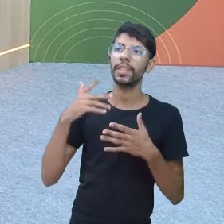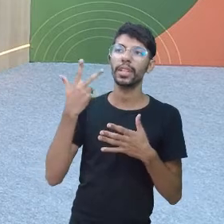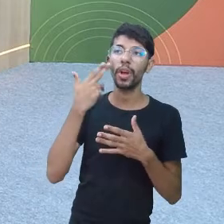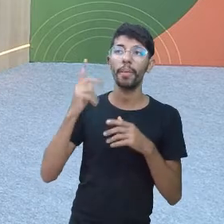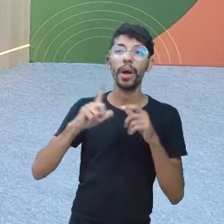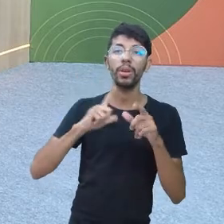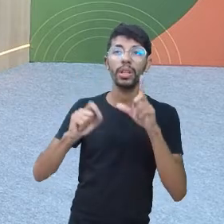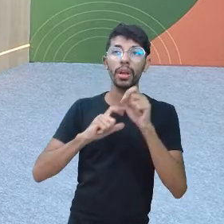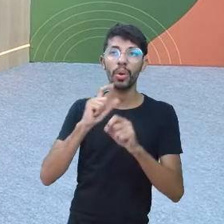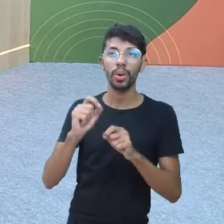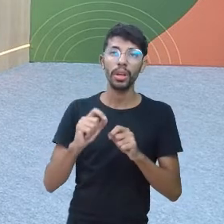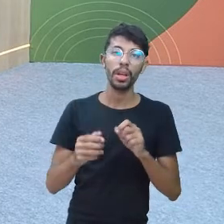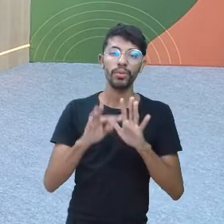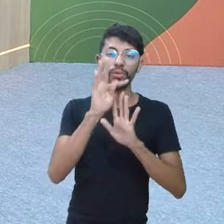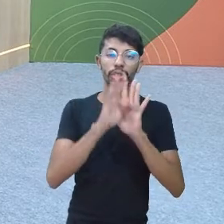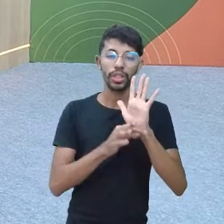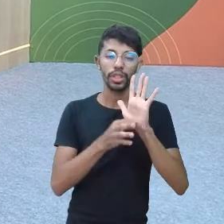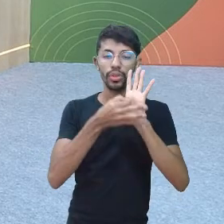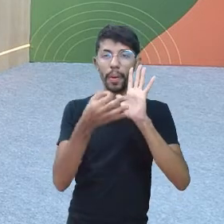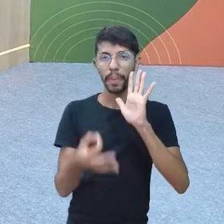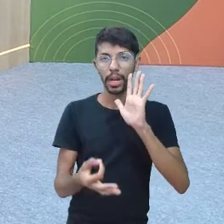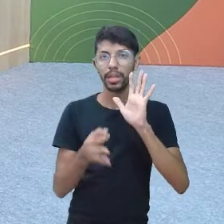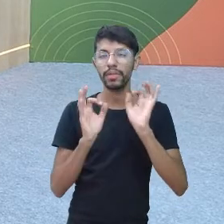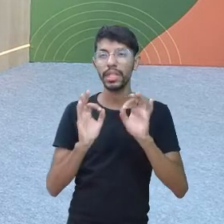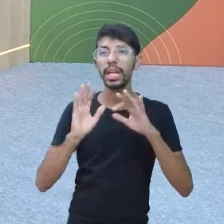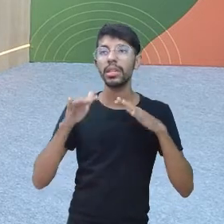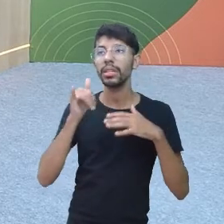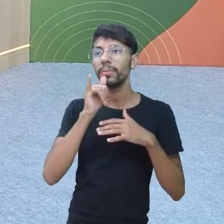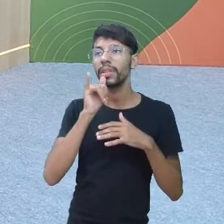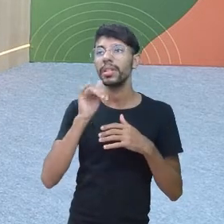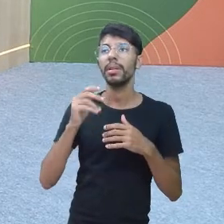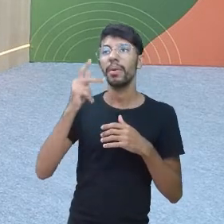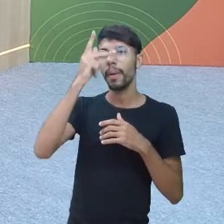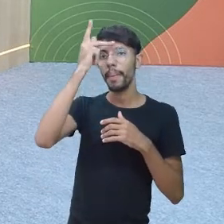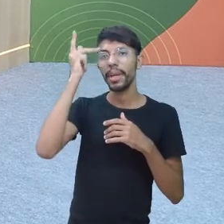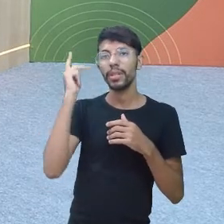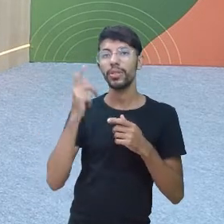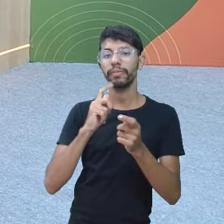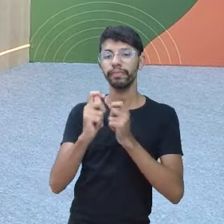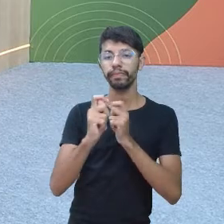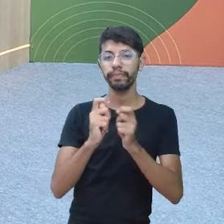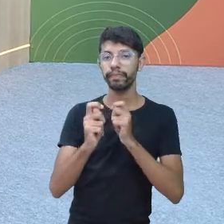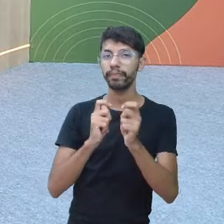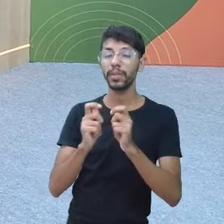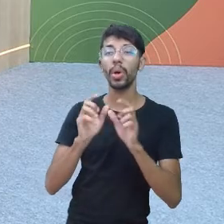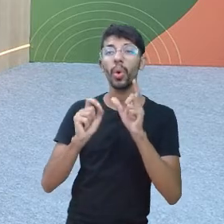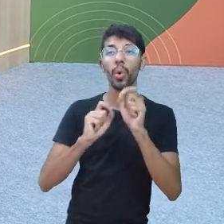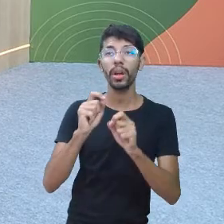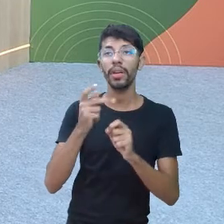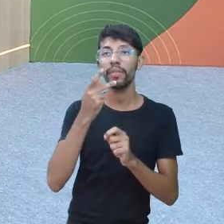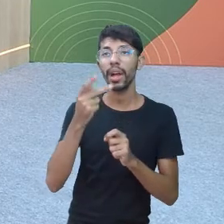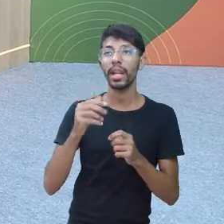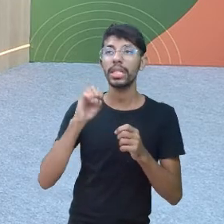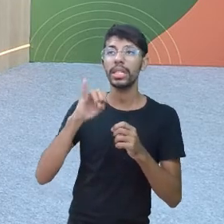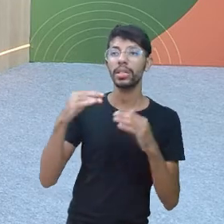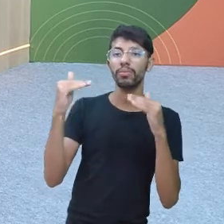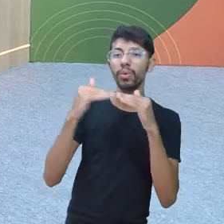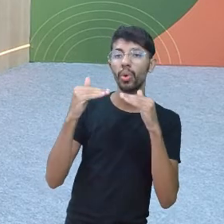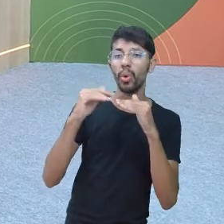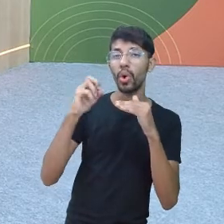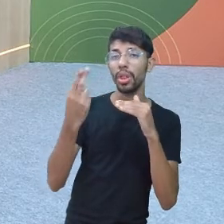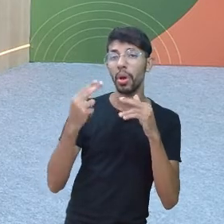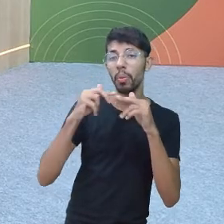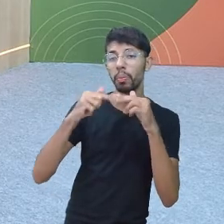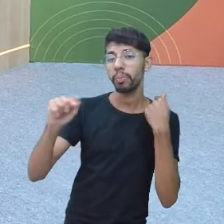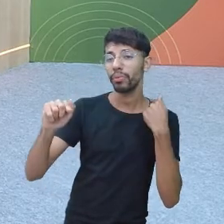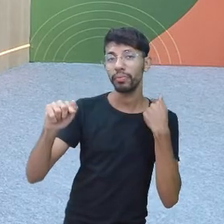do texto opinativo, em que o entrevistado ou o entrevistador vai lá e diz se concorda ou se discorda de alguma